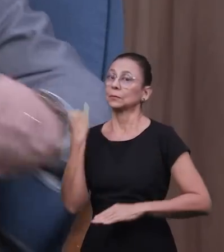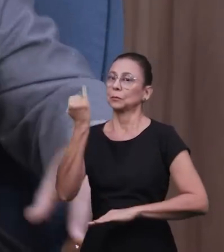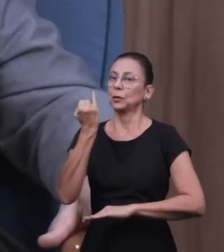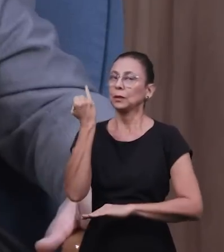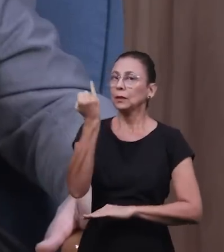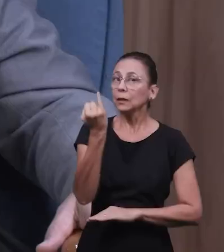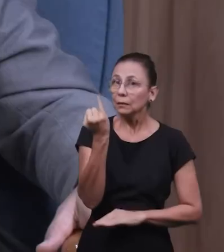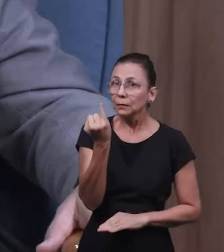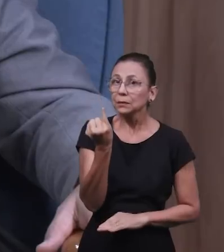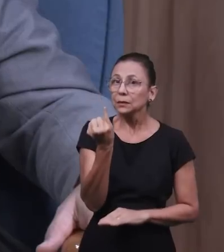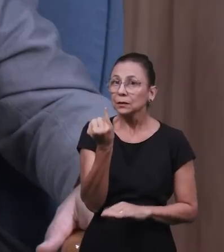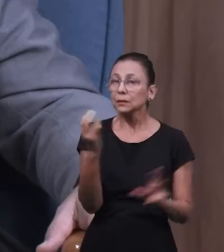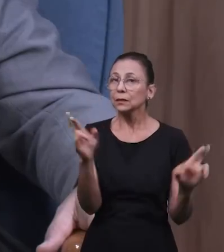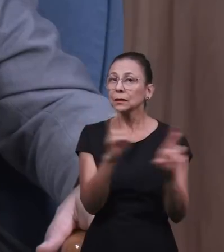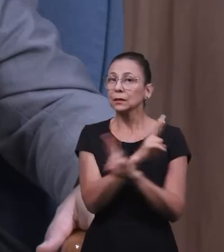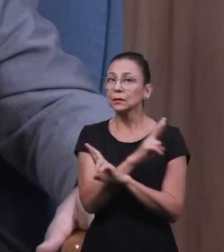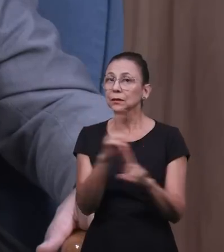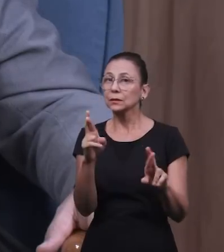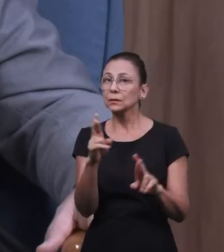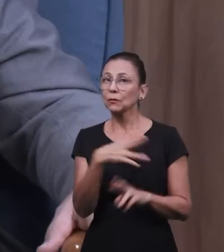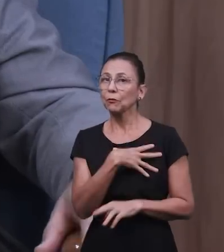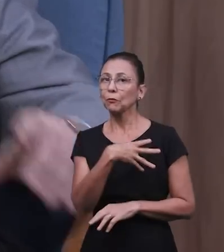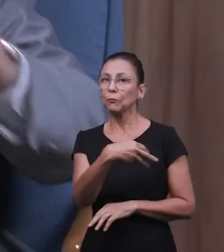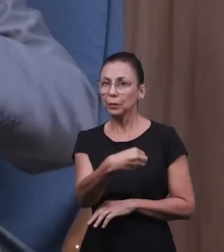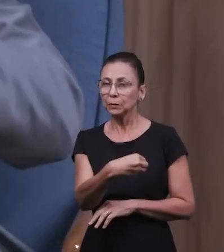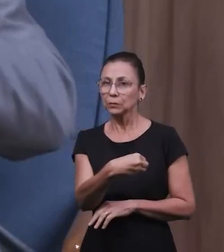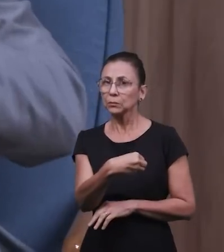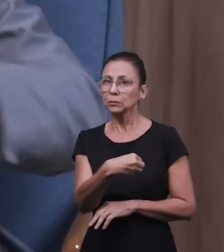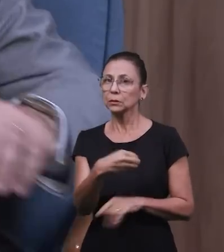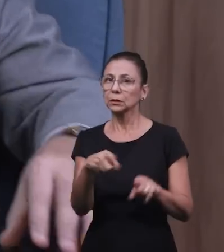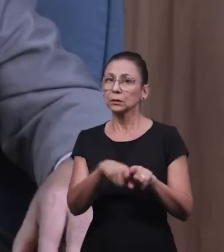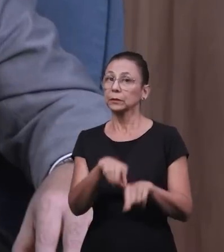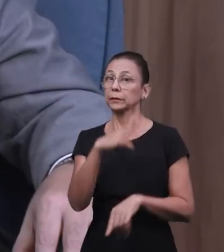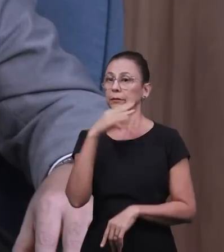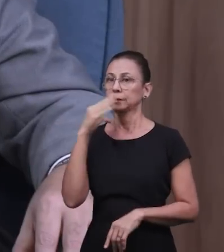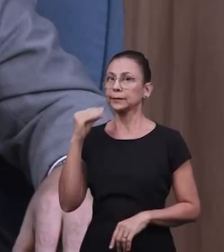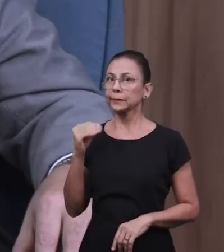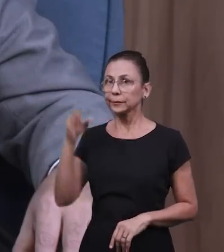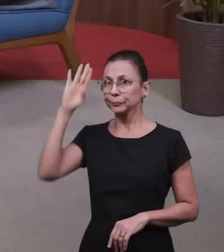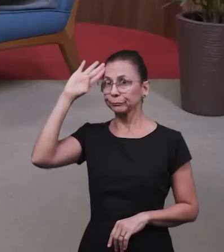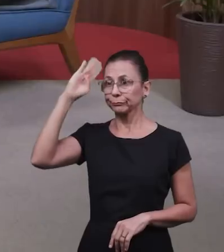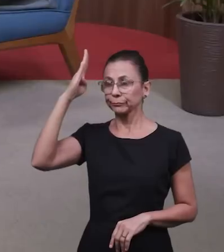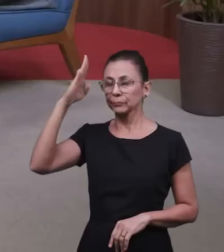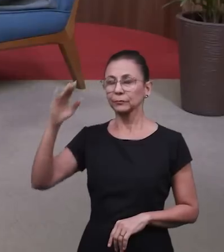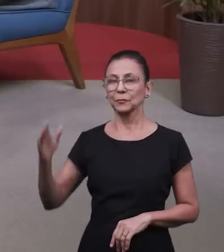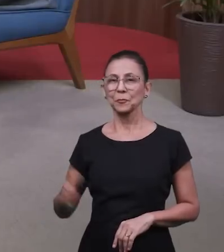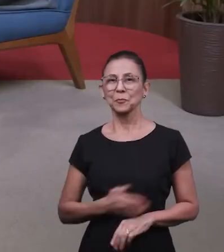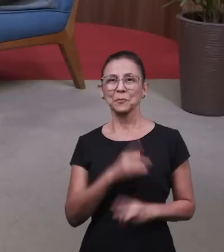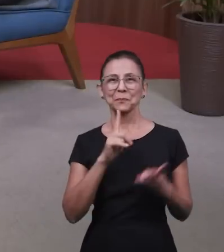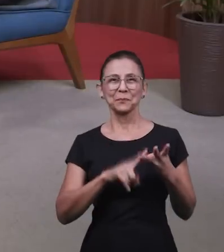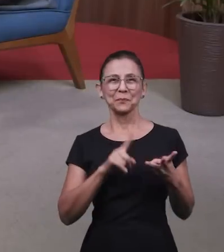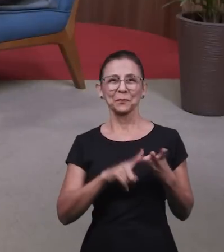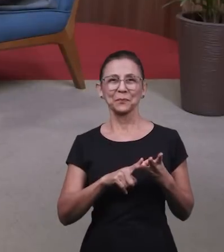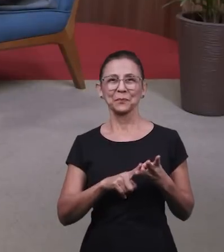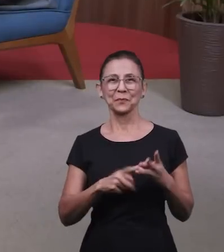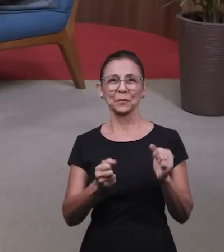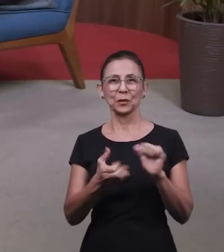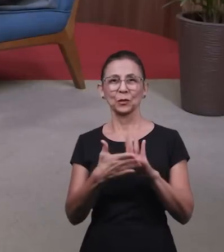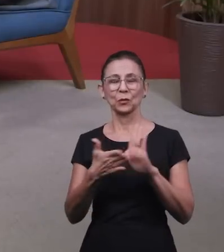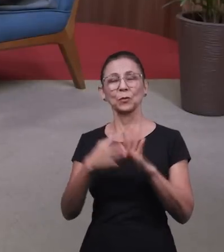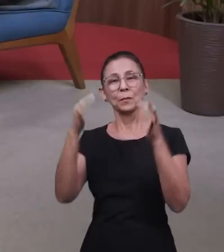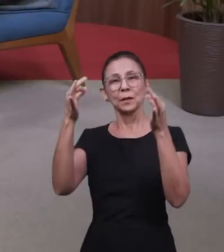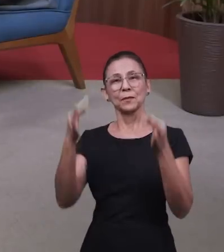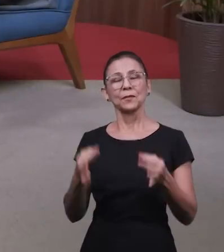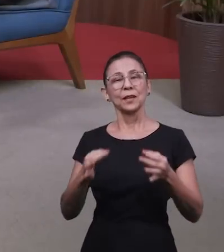extrema importância para o relacionamento com os nossos filhos, sobretudo com os adolescentes. No quadro Perfeito Louvor, a tia